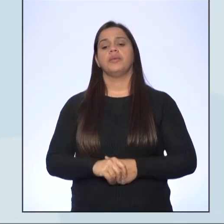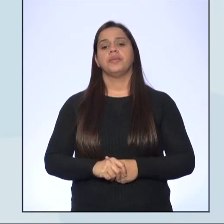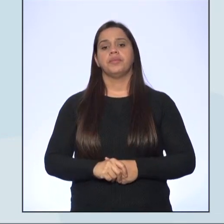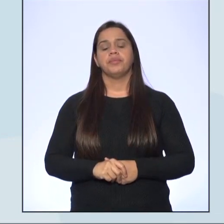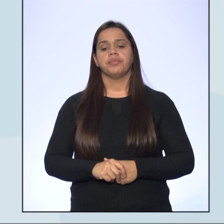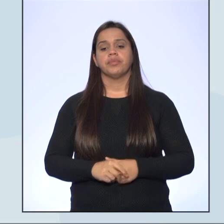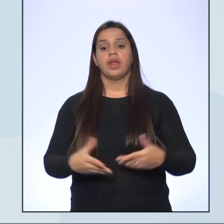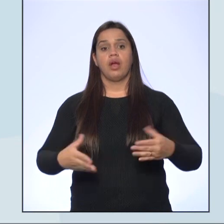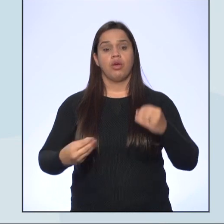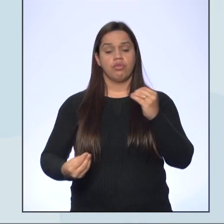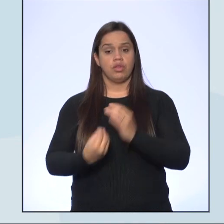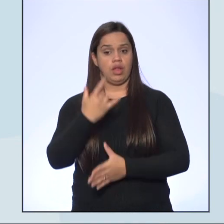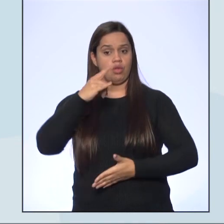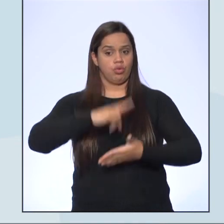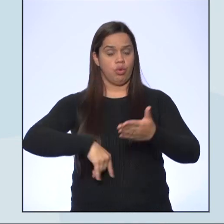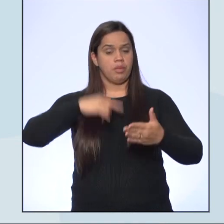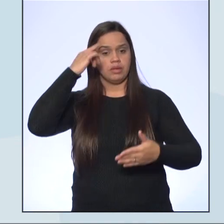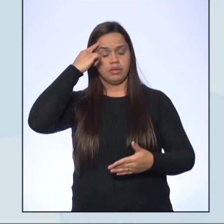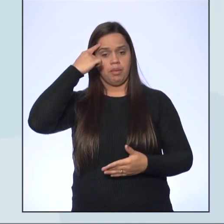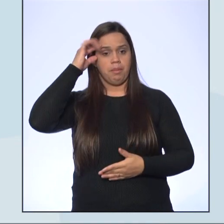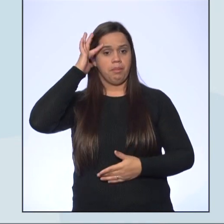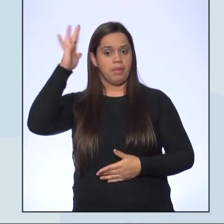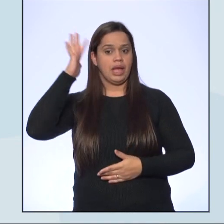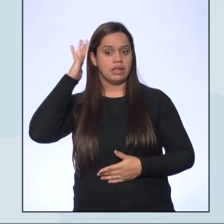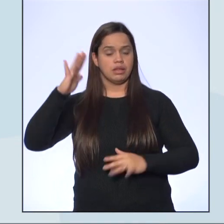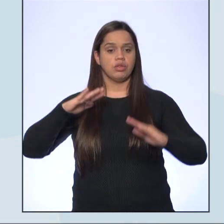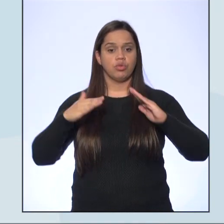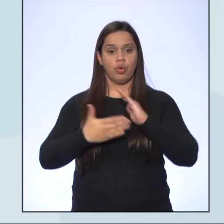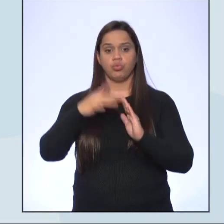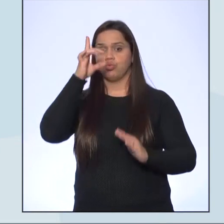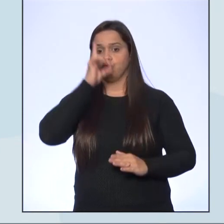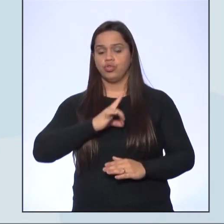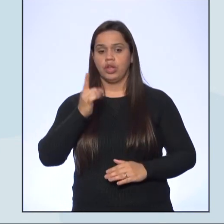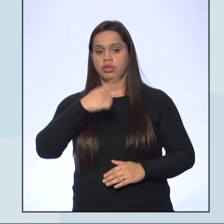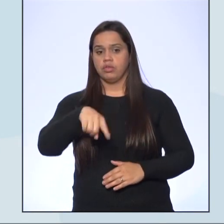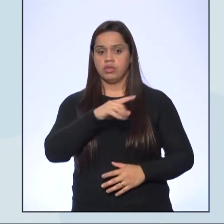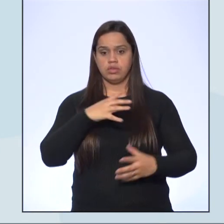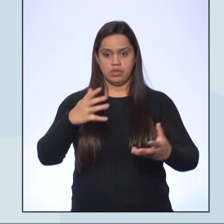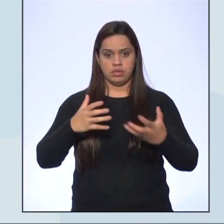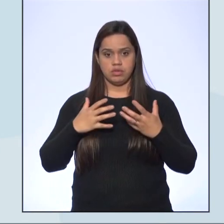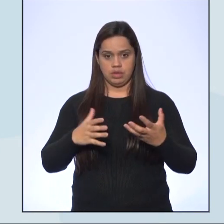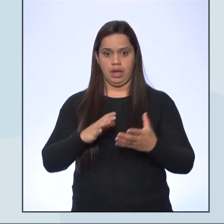Então, vão elaborar um documento pensando nesses direitos, no que vocês querem